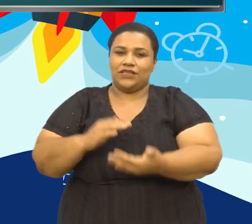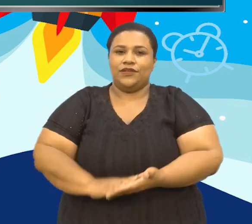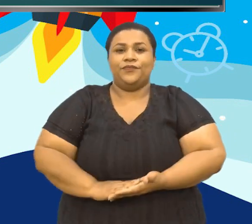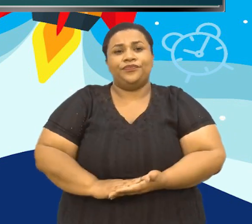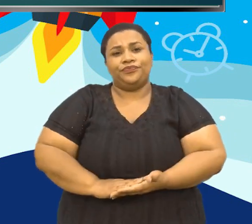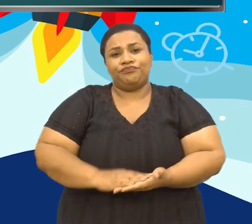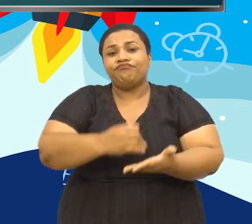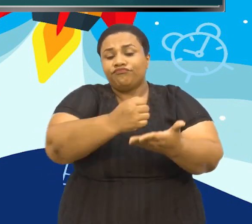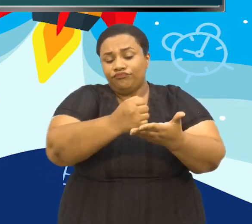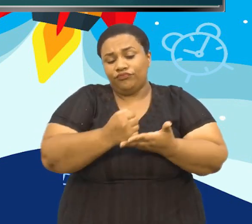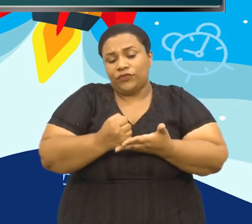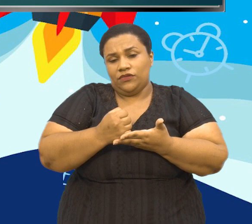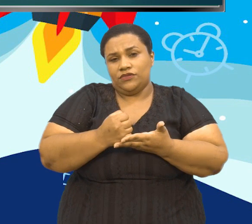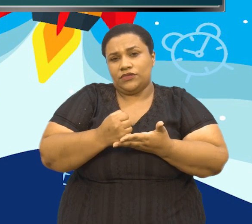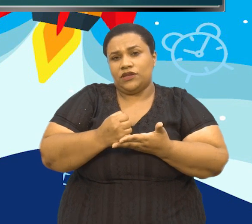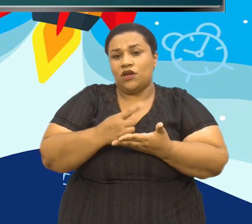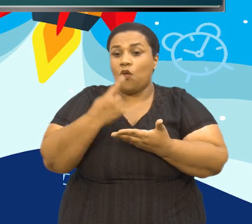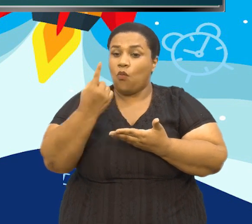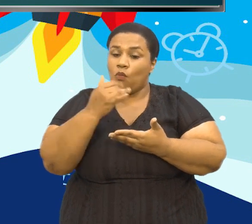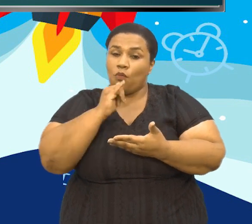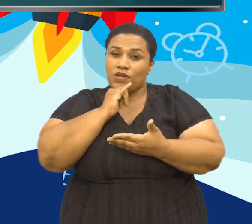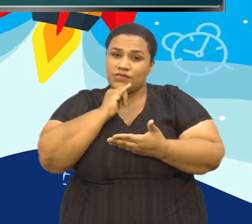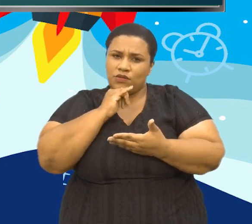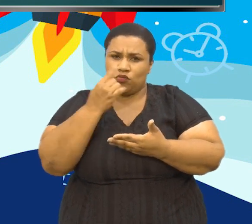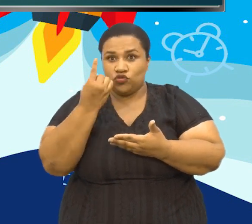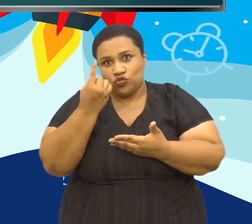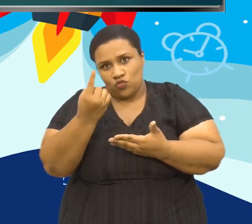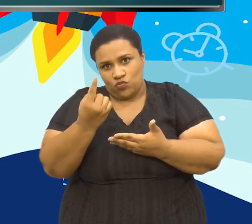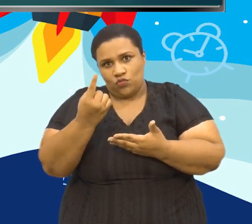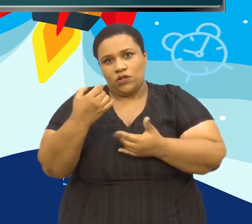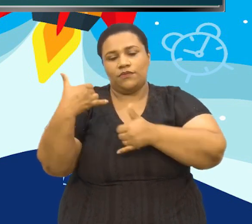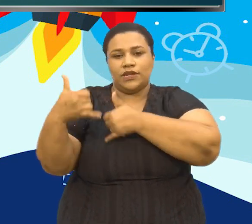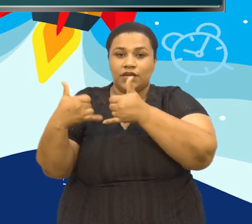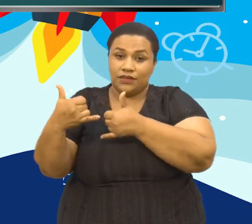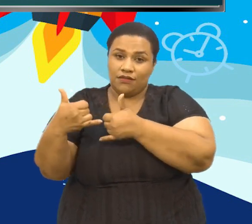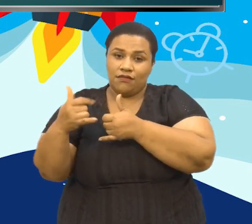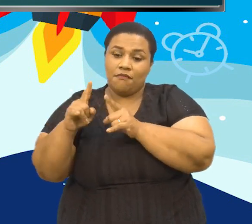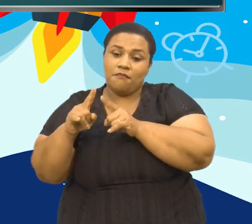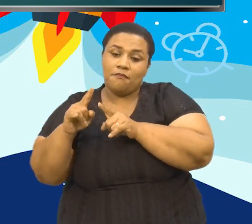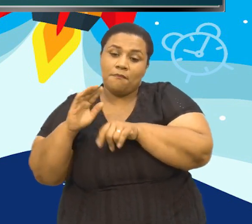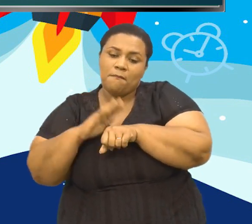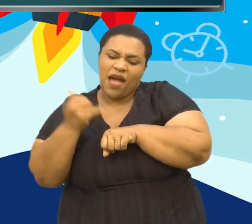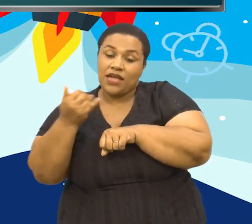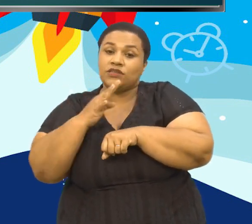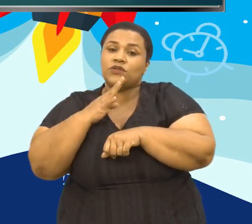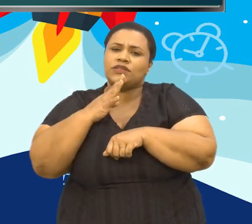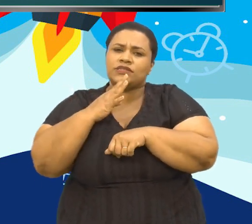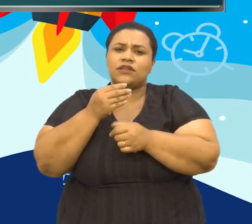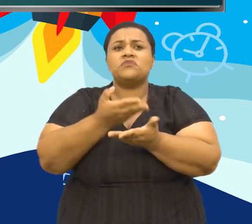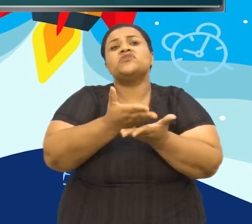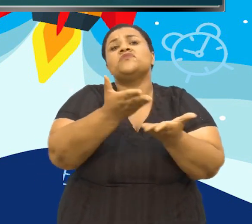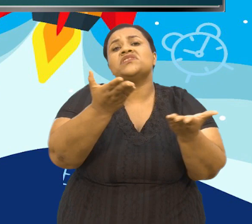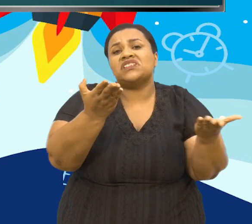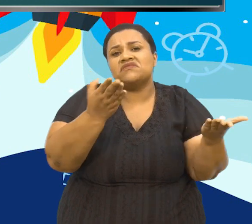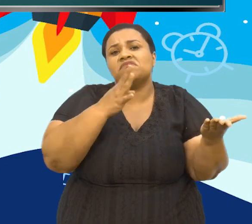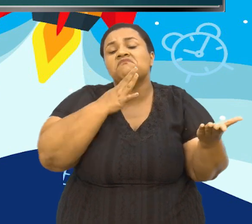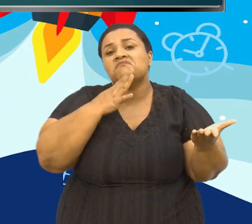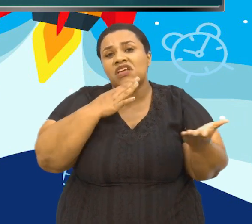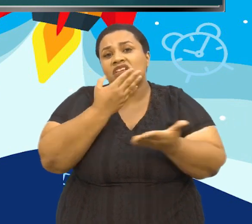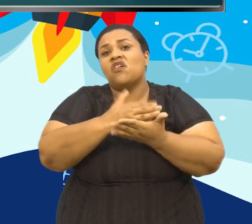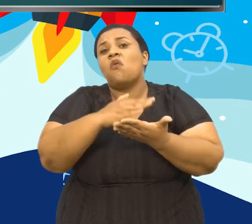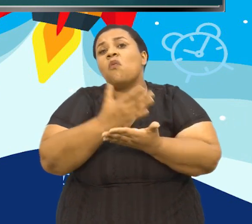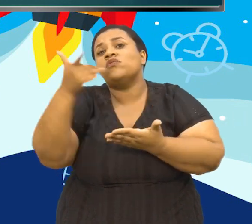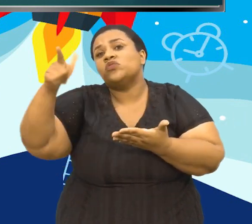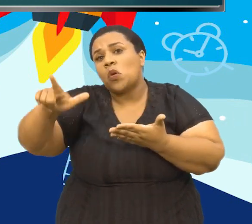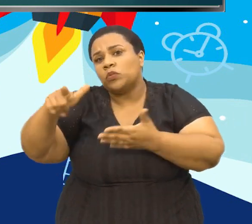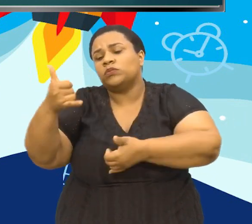É claro que eu trouxe para vocês aqui apenas um exemplo de uma brincadeira que pode ser mais conhecida. Mas e vocês? Vocês